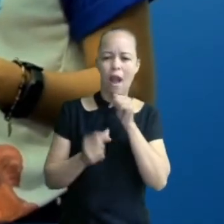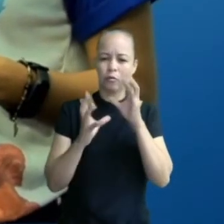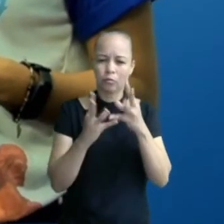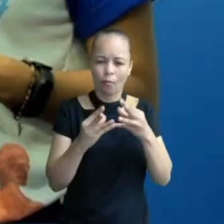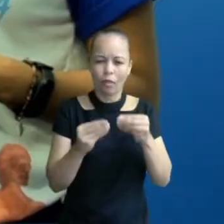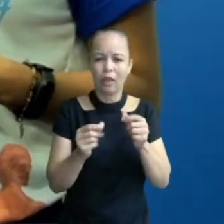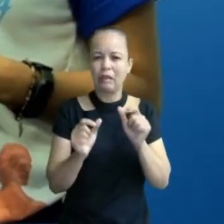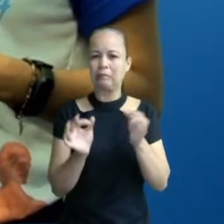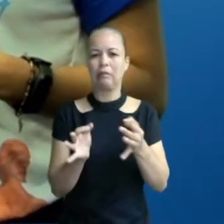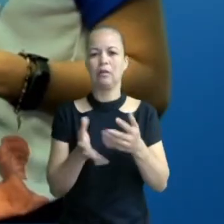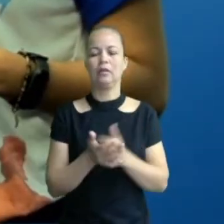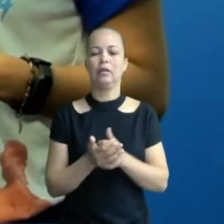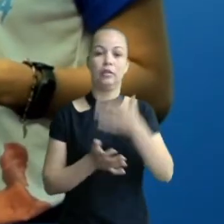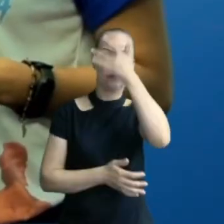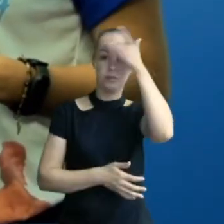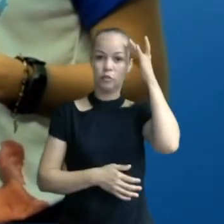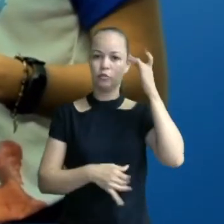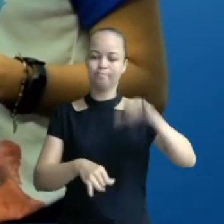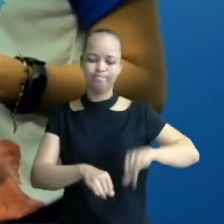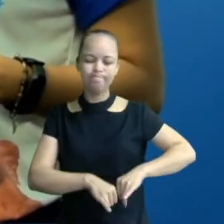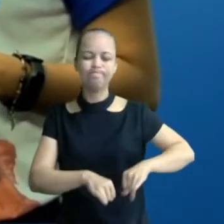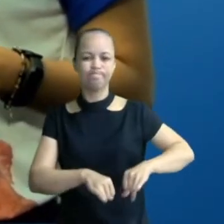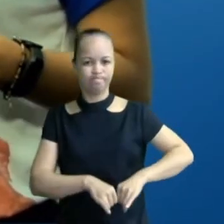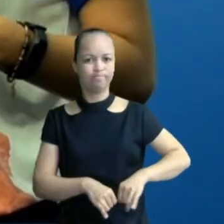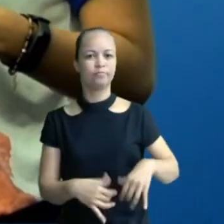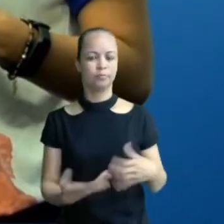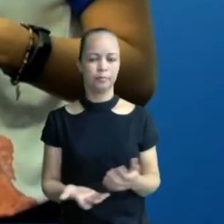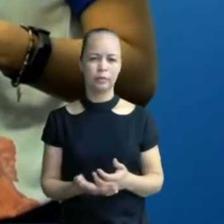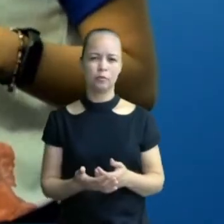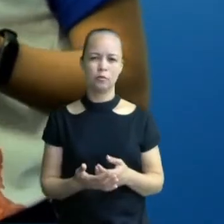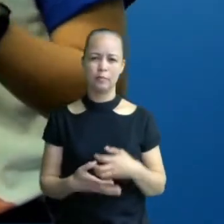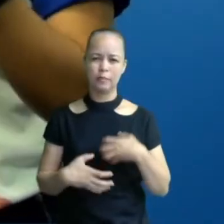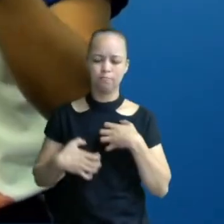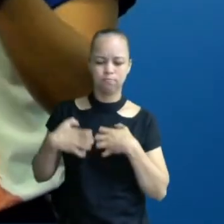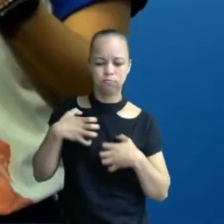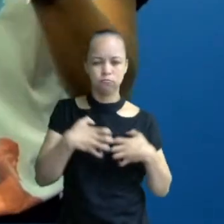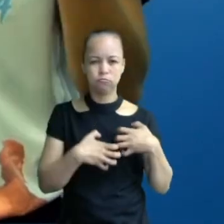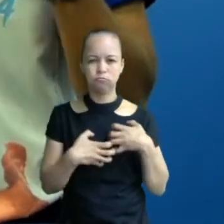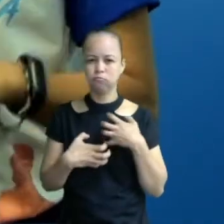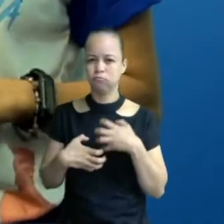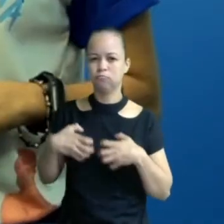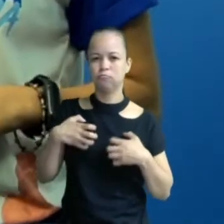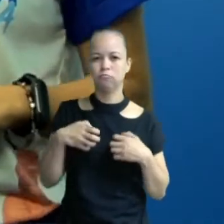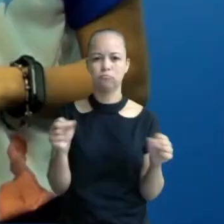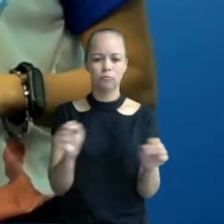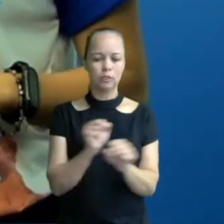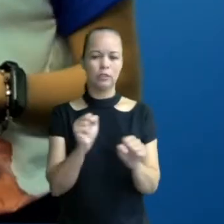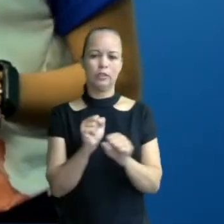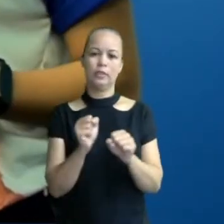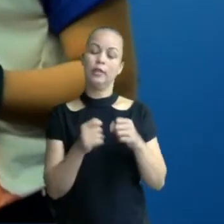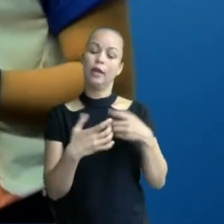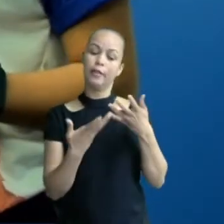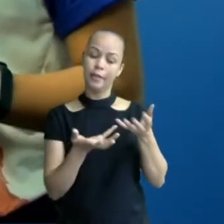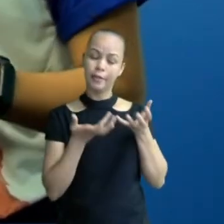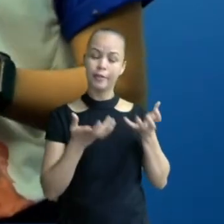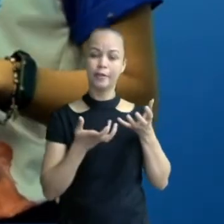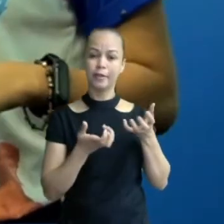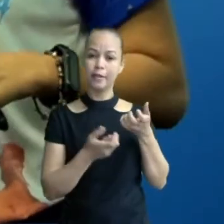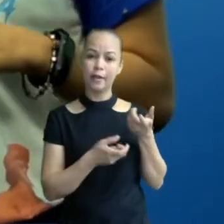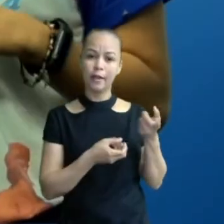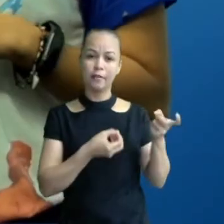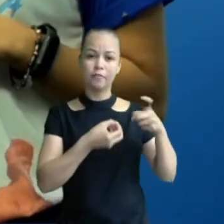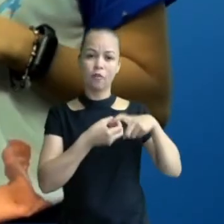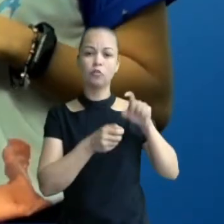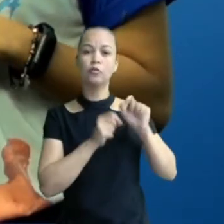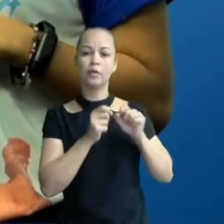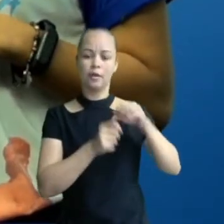várias dificuldades. E aí começaram a se revoltar e a querer de volta Portugal comandando